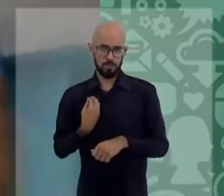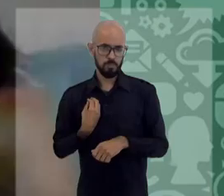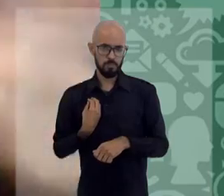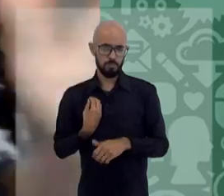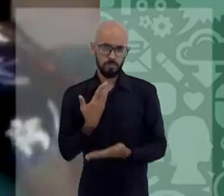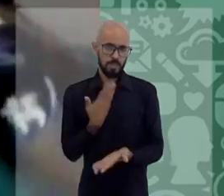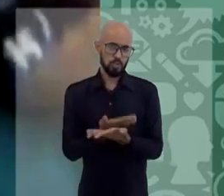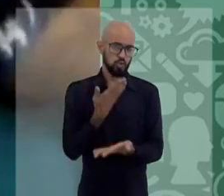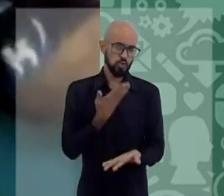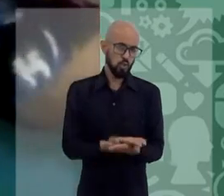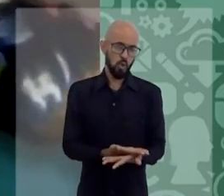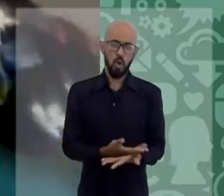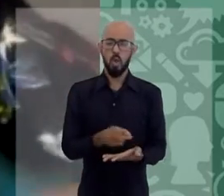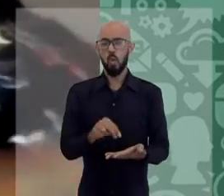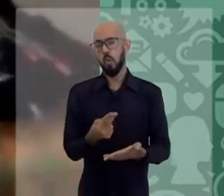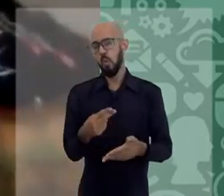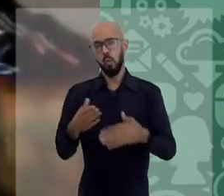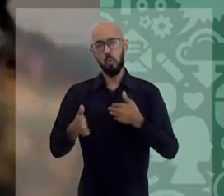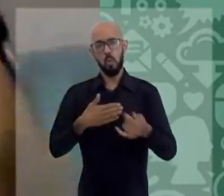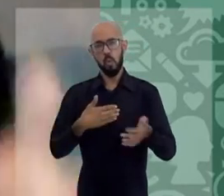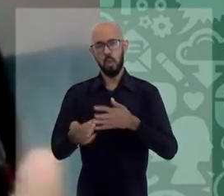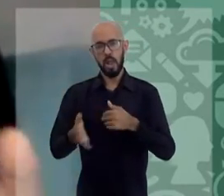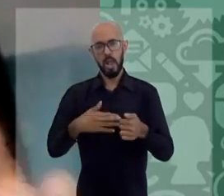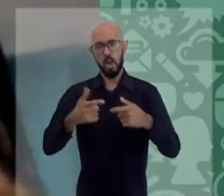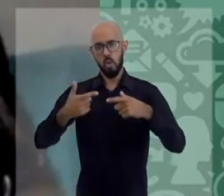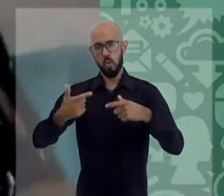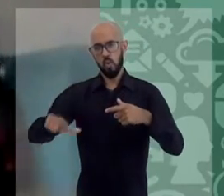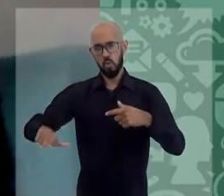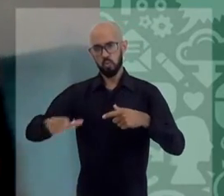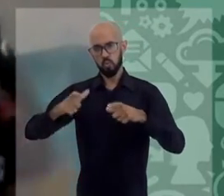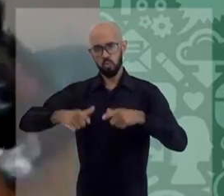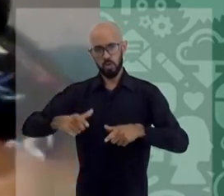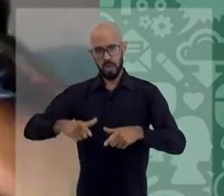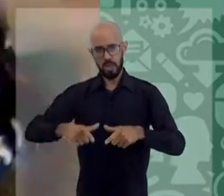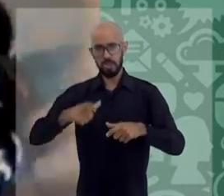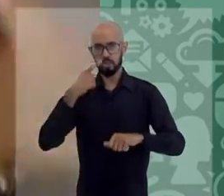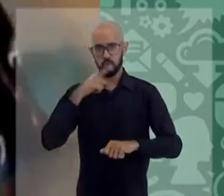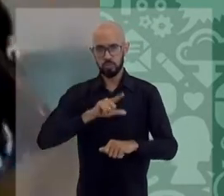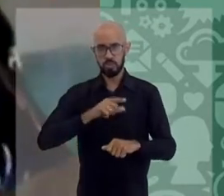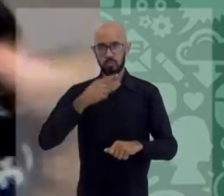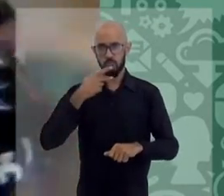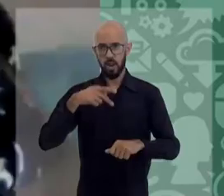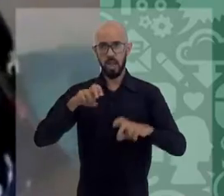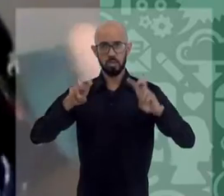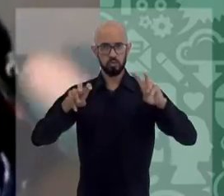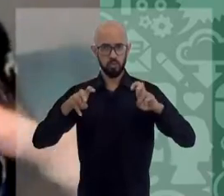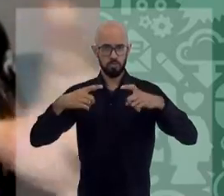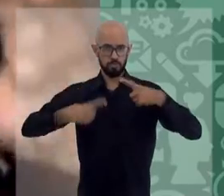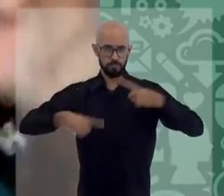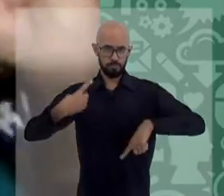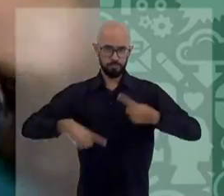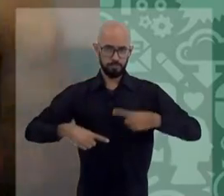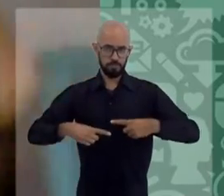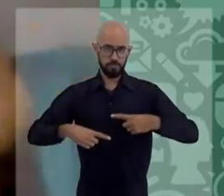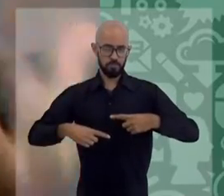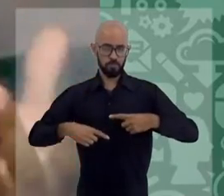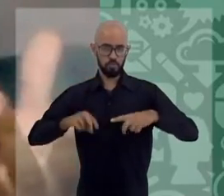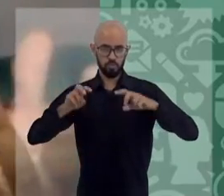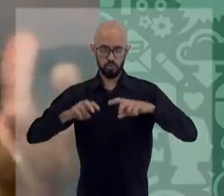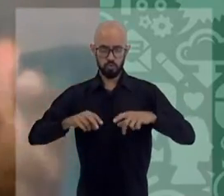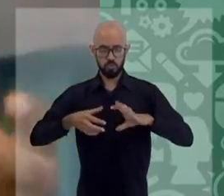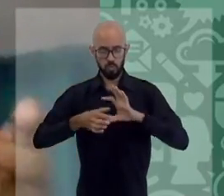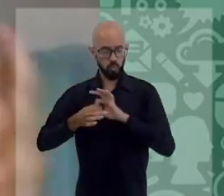participação, todos eles, seja a escola, qualquer outro lugar, essas crianças consigam debater, falar sobre política de uma perspectiva